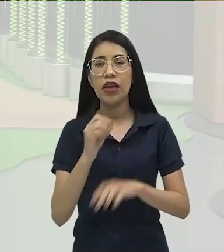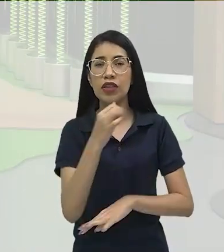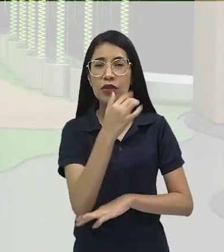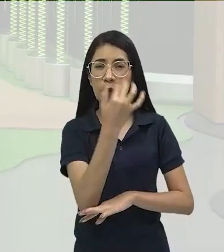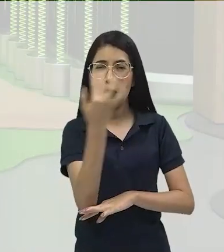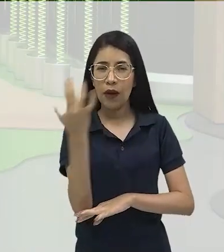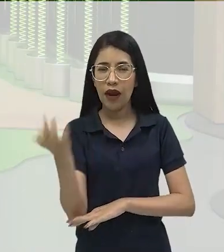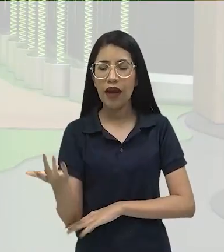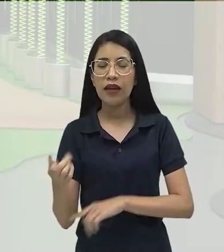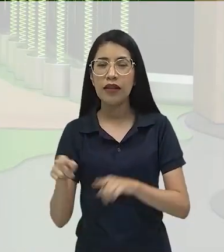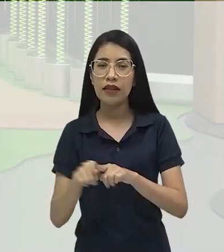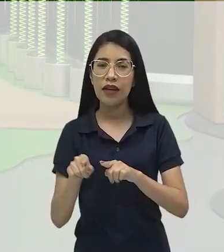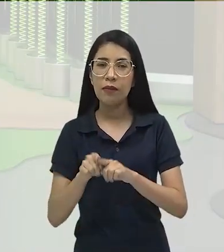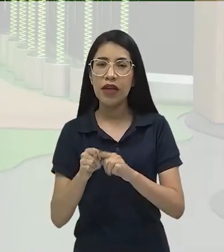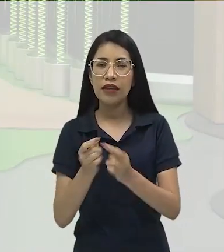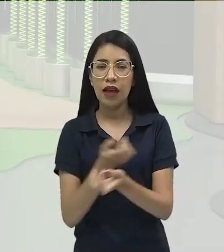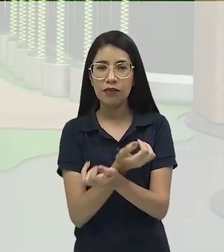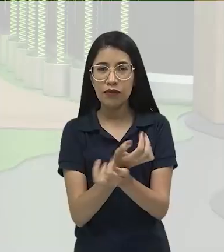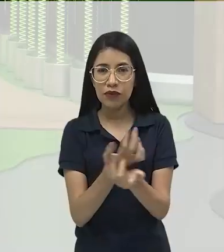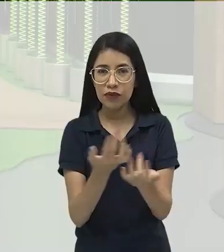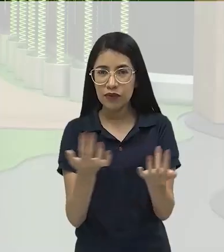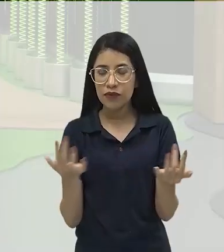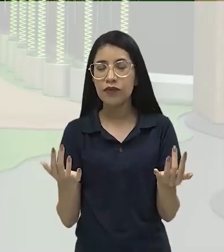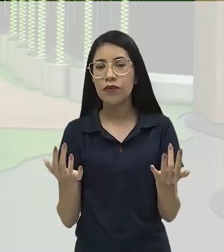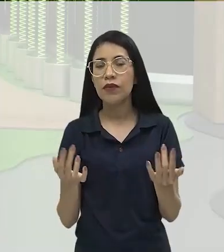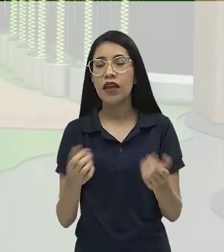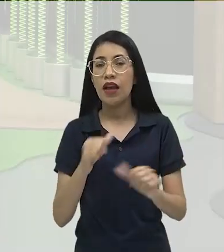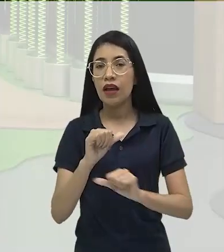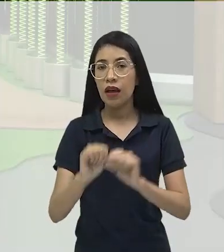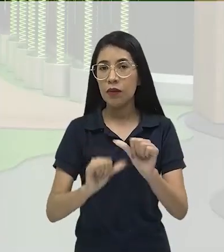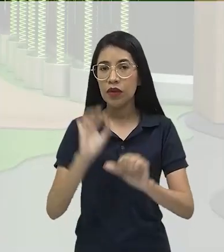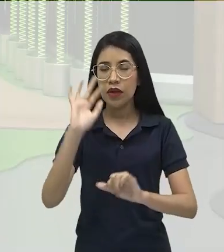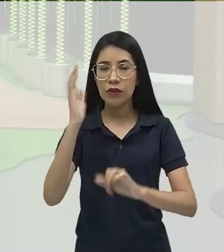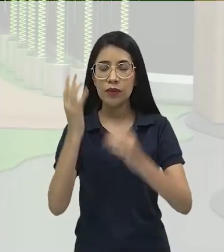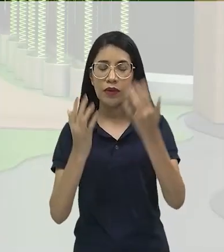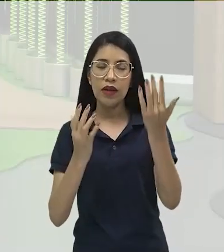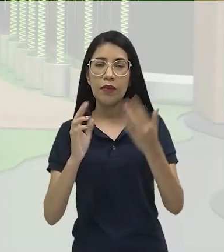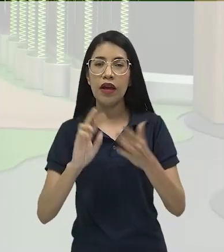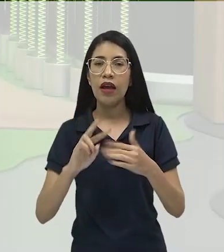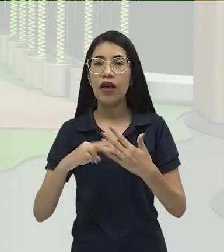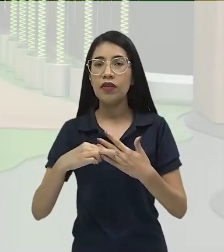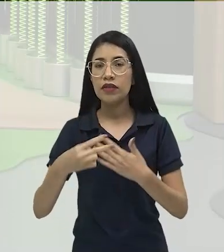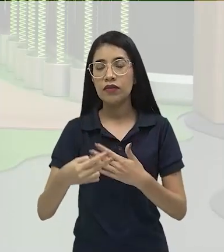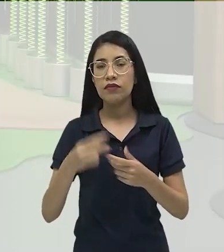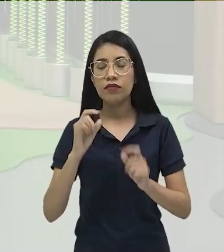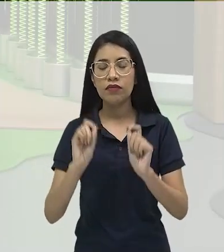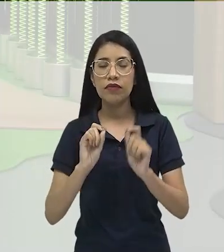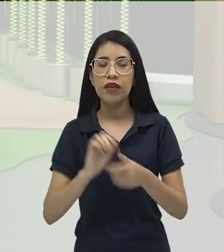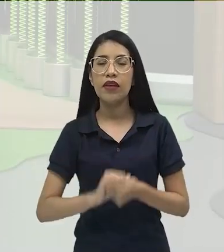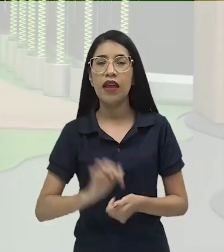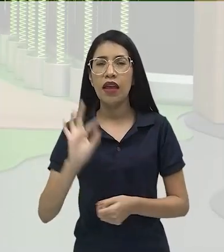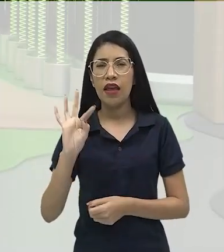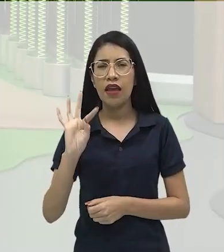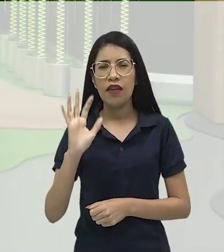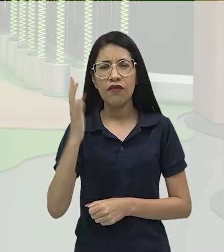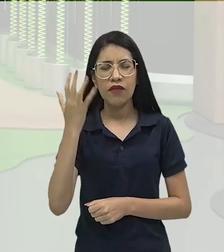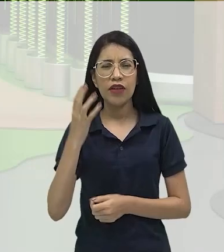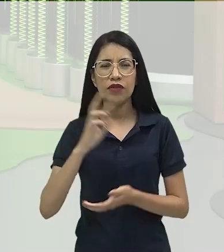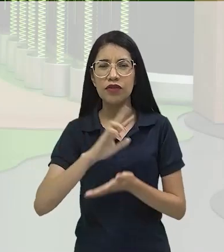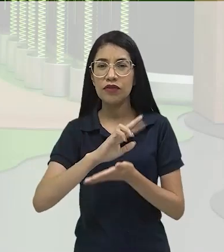de desmatamento. Essas mudanças climáticas causam aí eventos